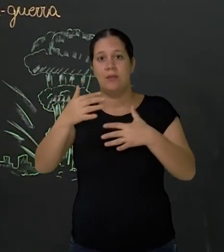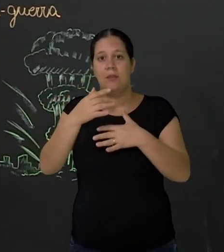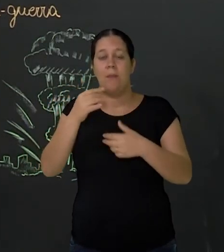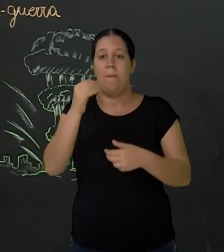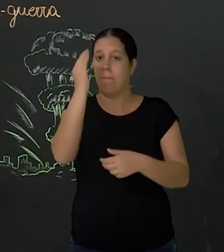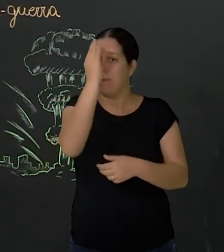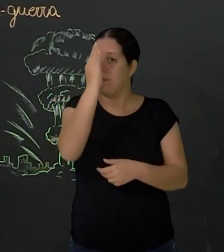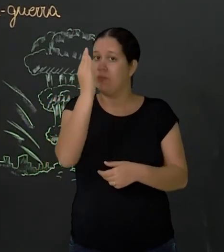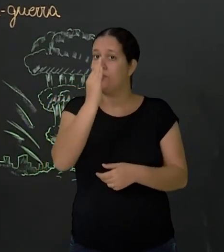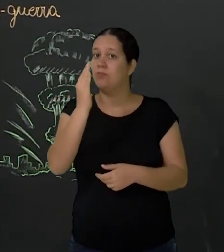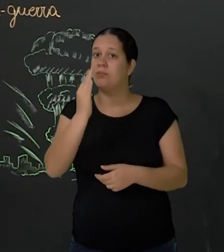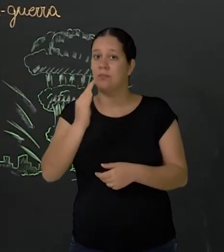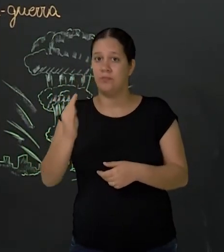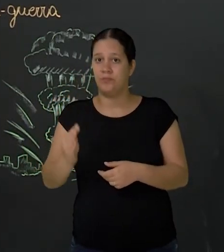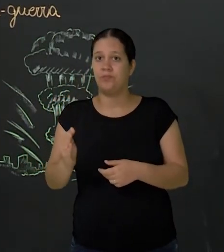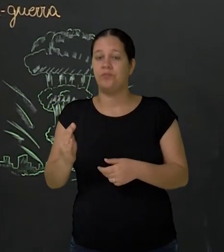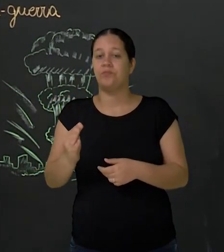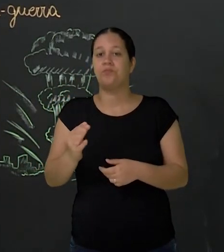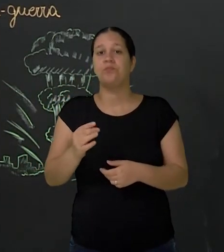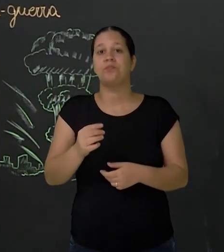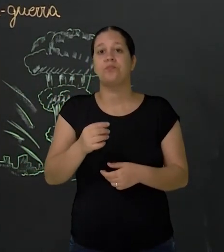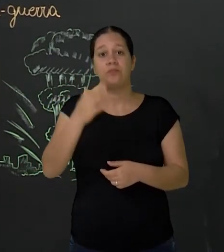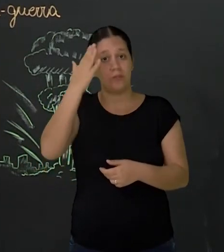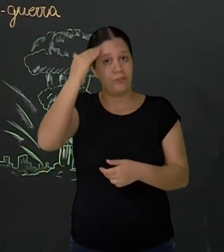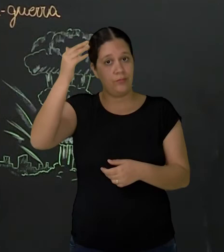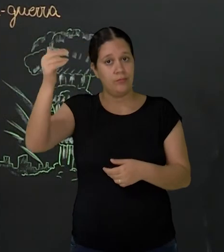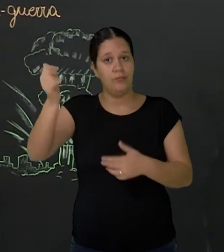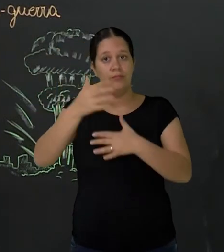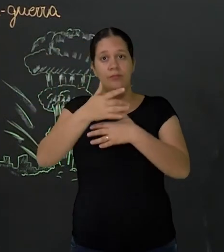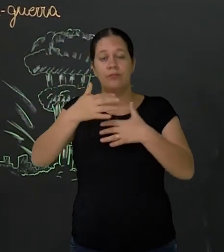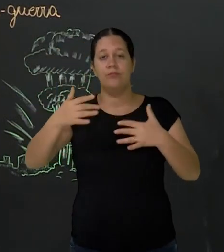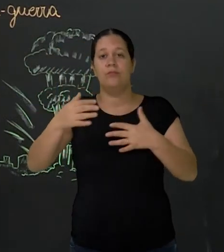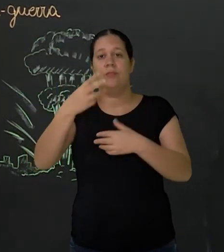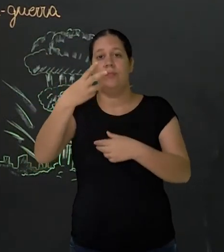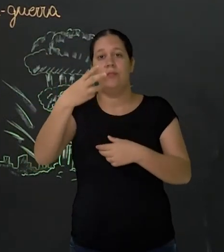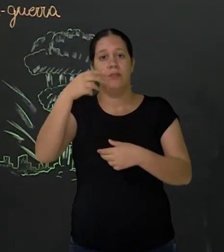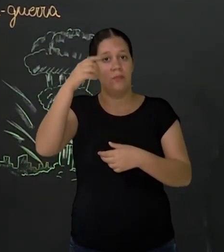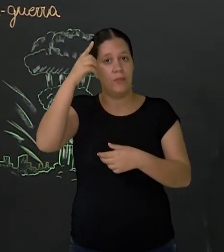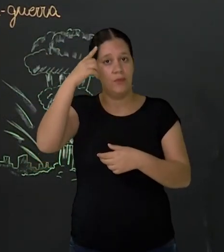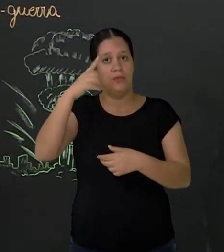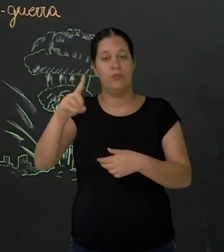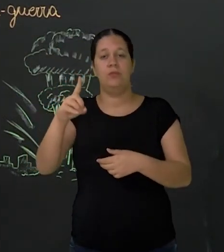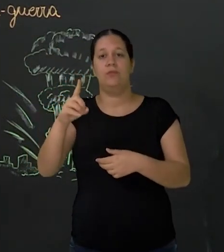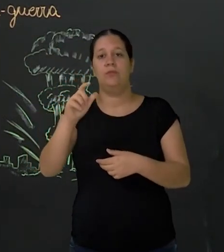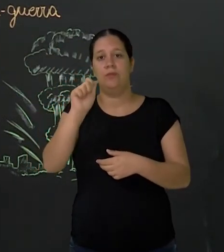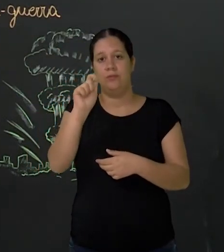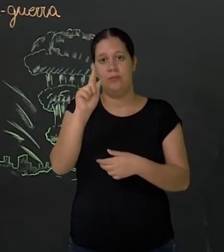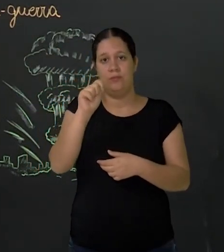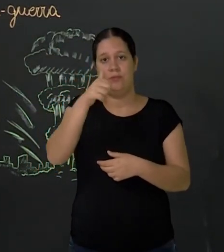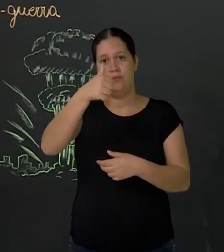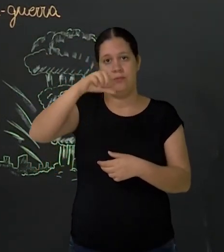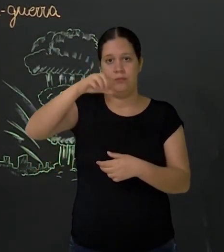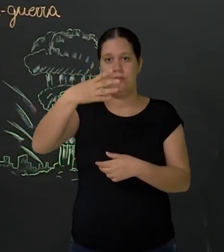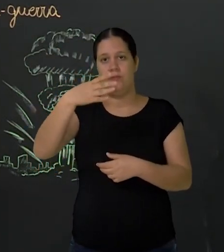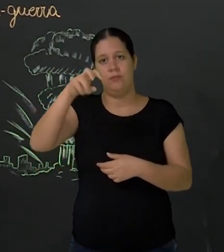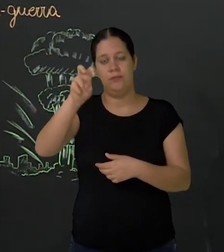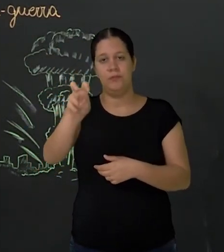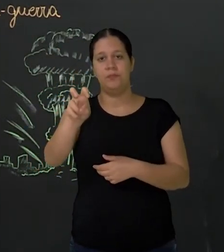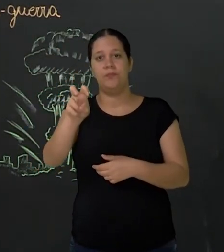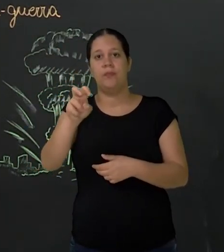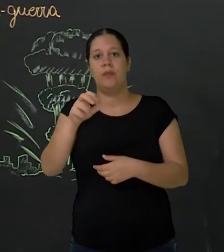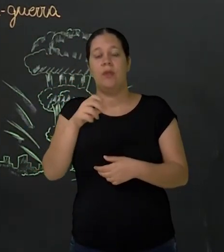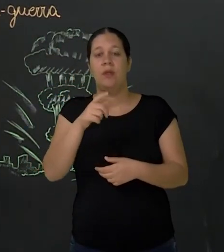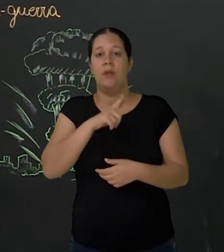japonesas, a cidade de Hiroshima e a cidade de Nagasaki, foram bombardeadas num período de 3 dias, em agosto de